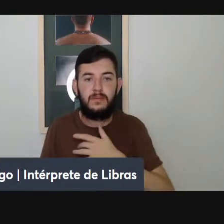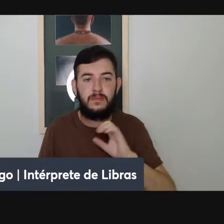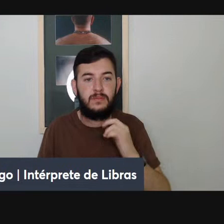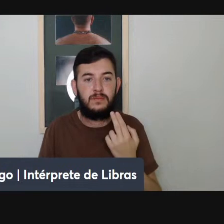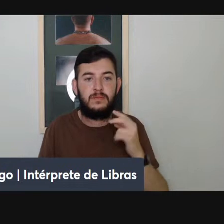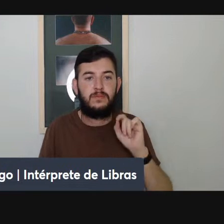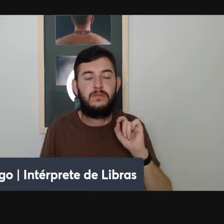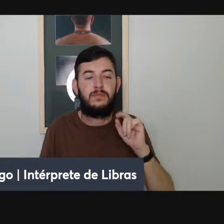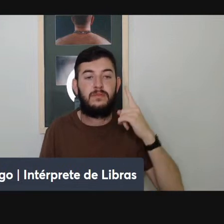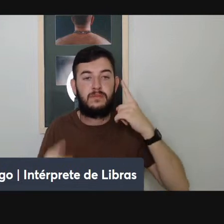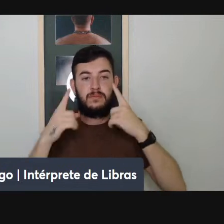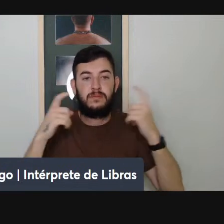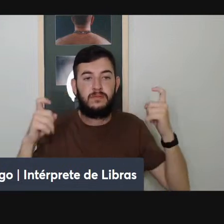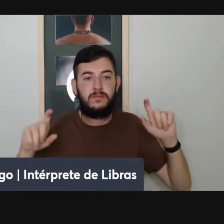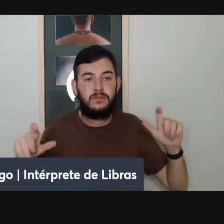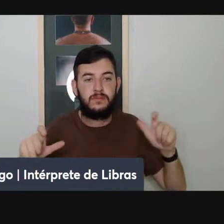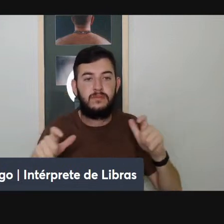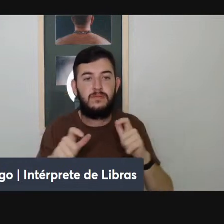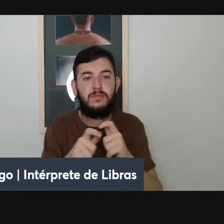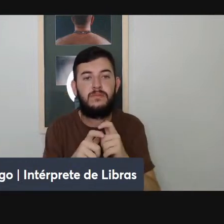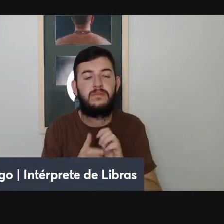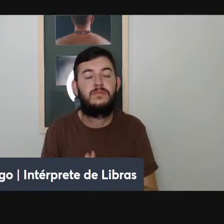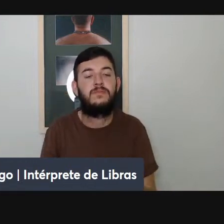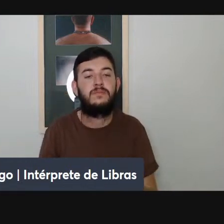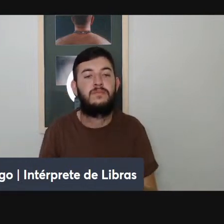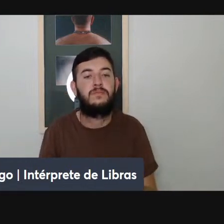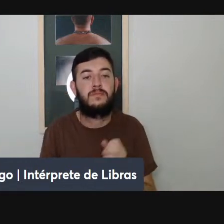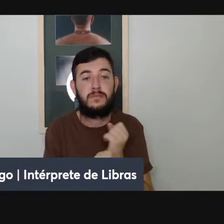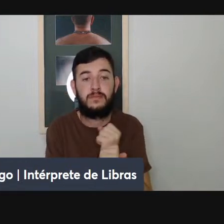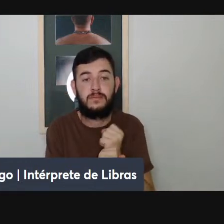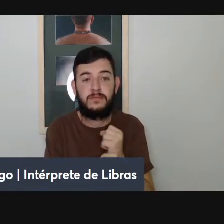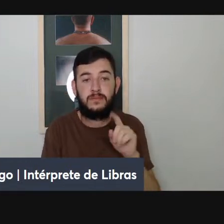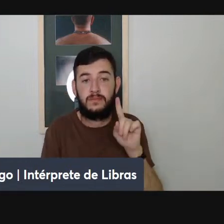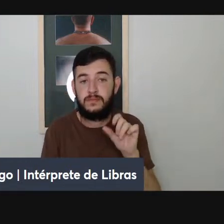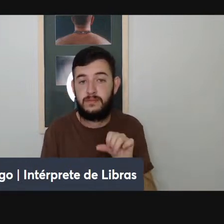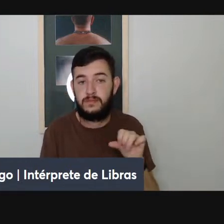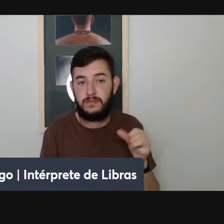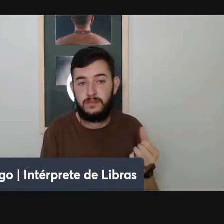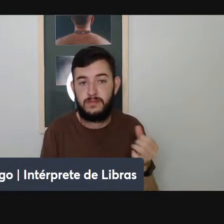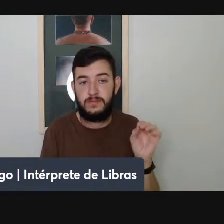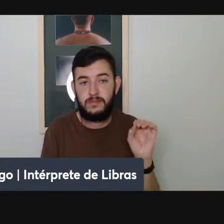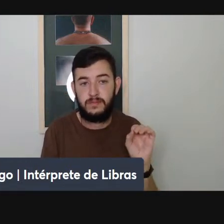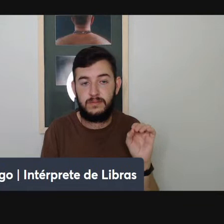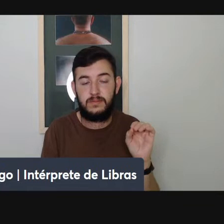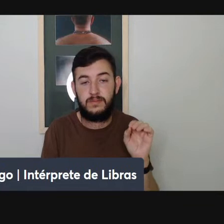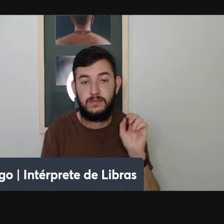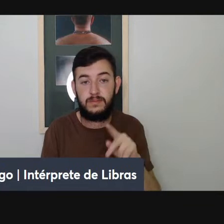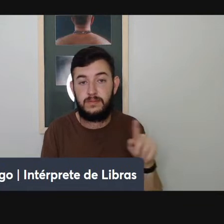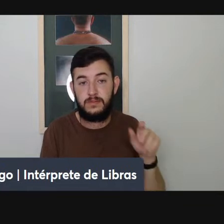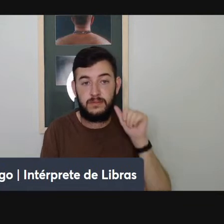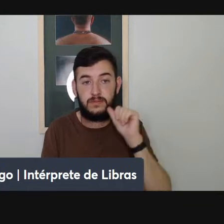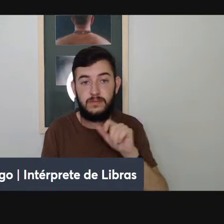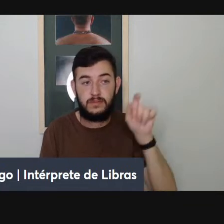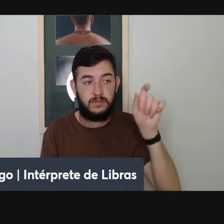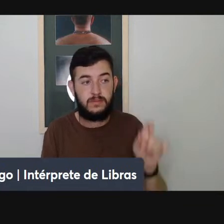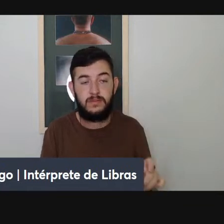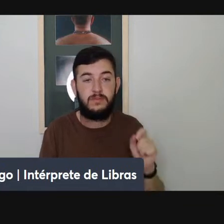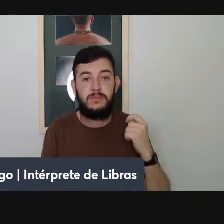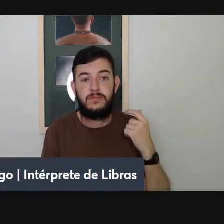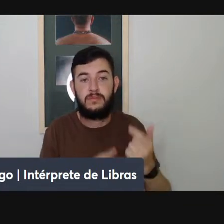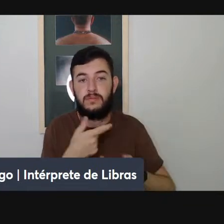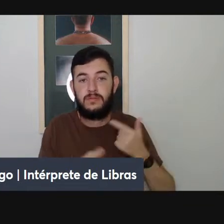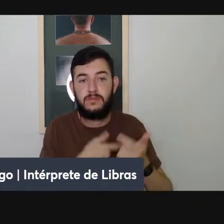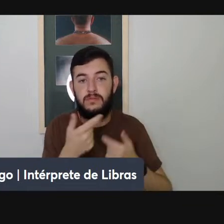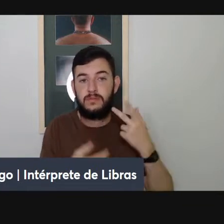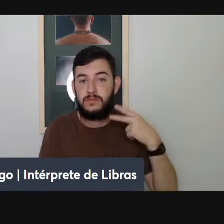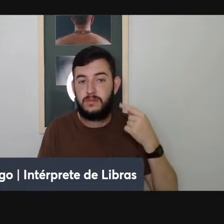da violência. Desde os anos 1960, a professora também tem se ocupado com a política